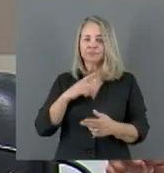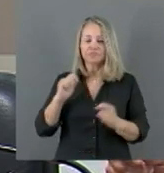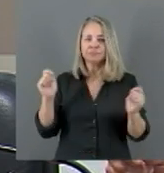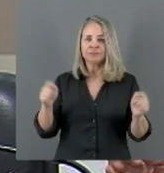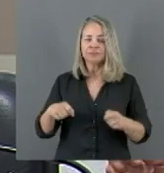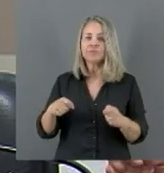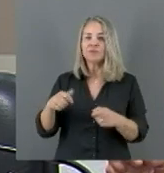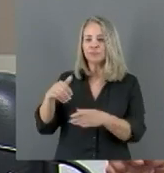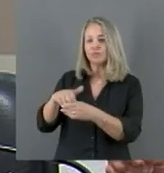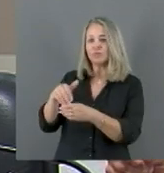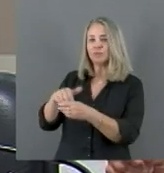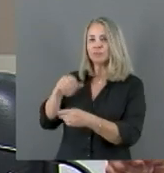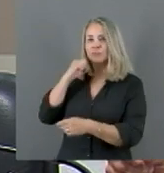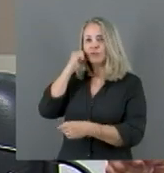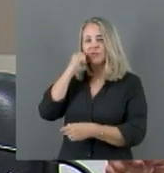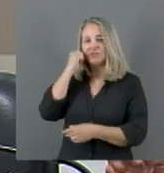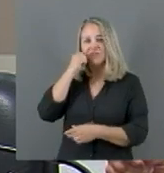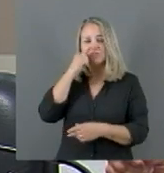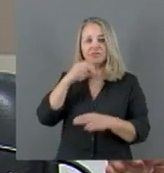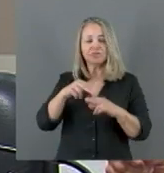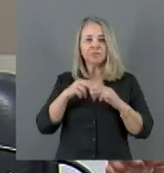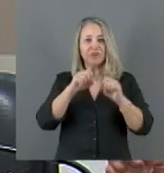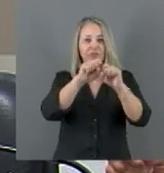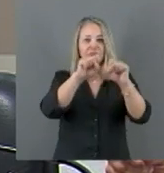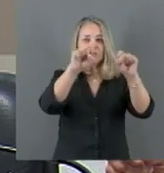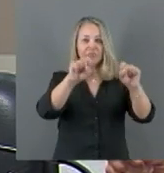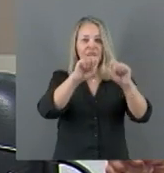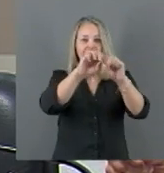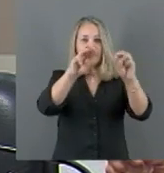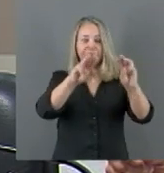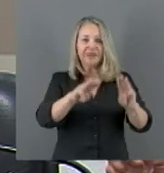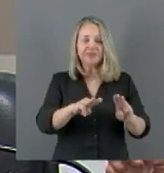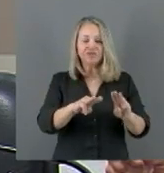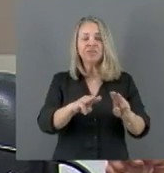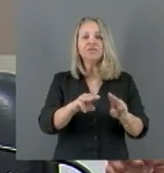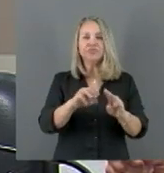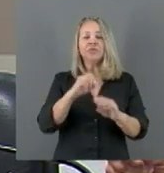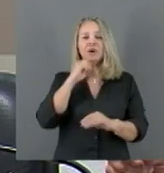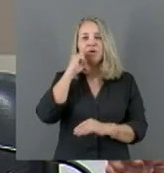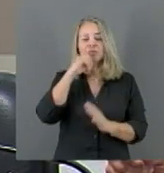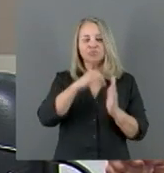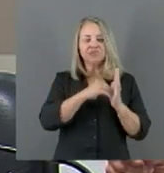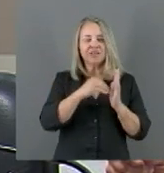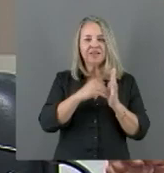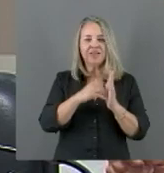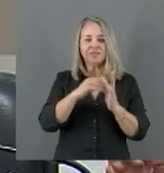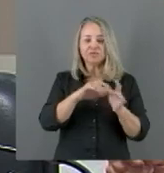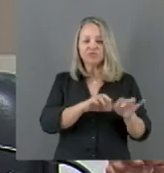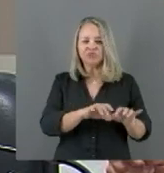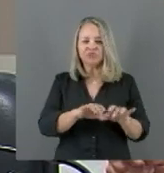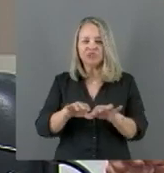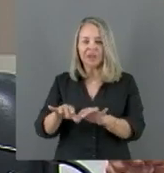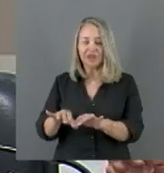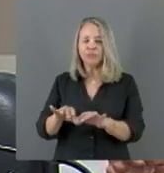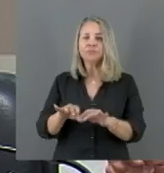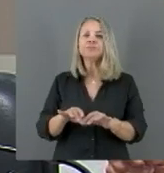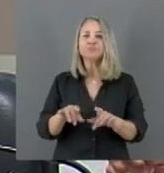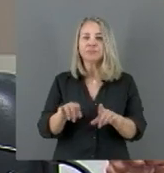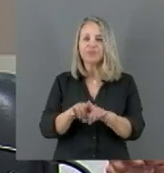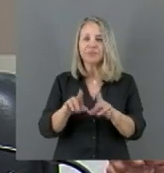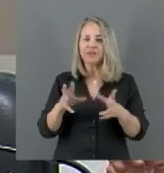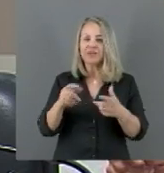senadores votarem por meio do aplicativo Senado Digital nas deliberações nominais, como